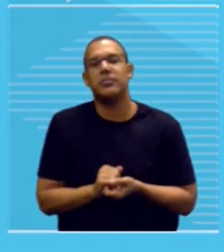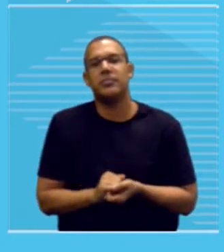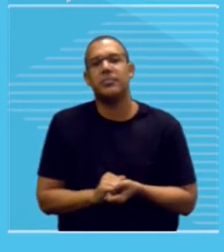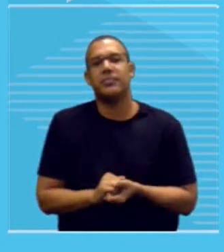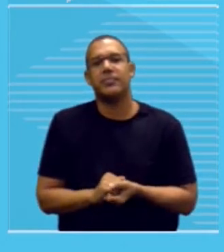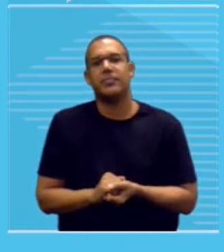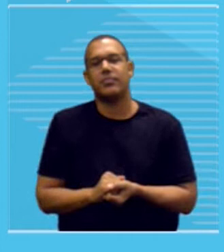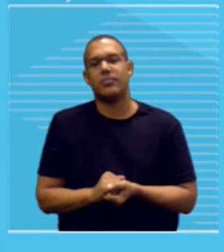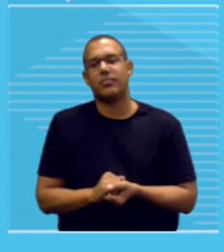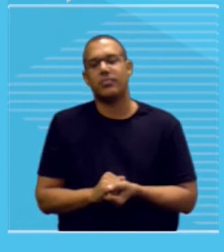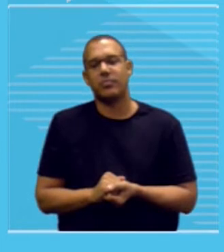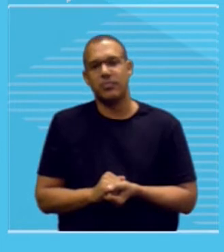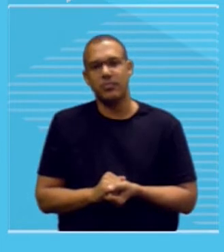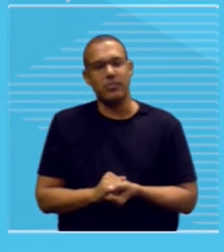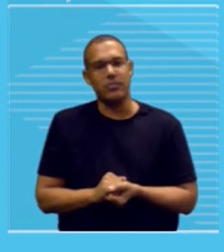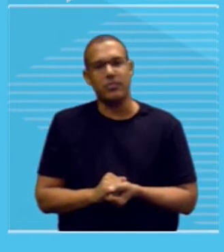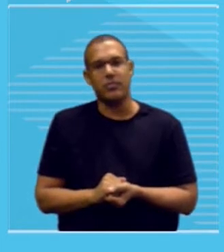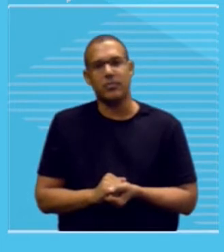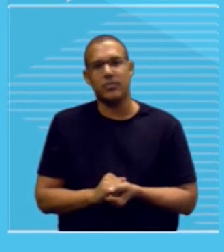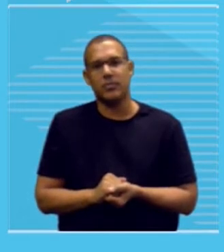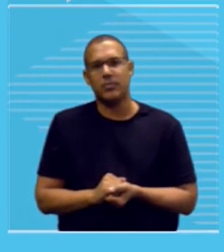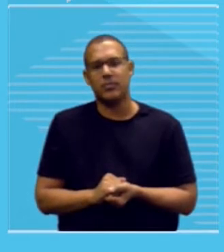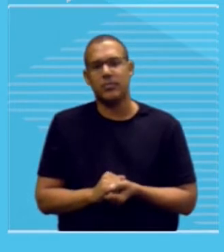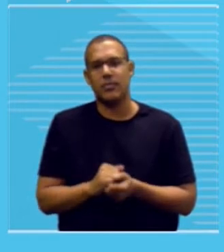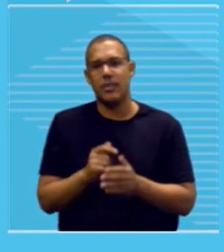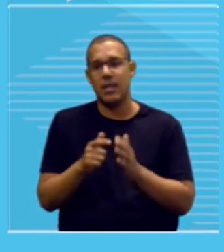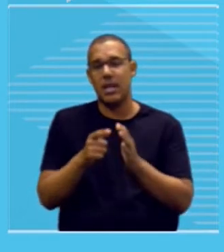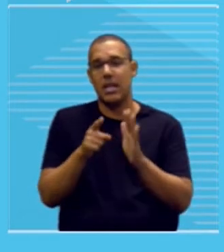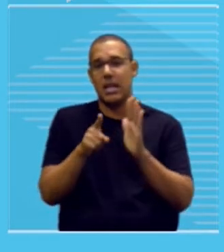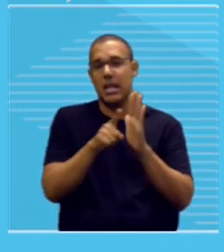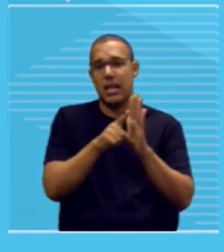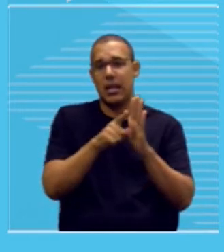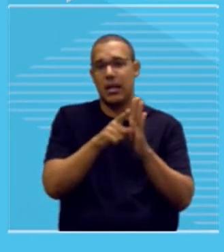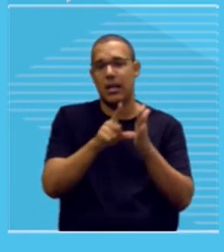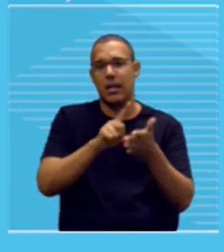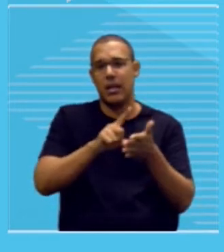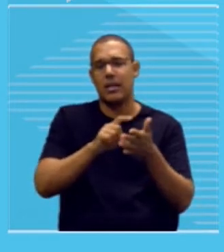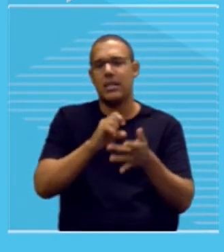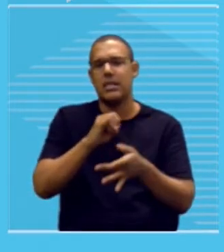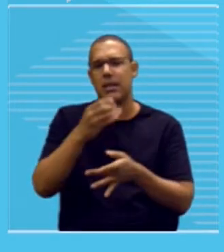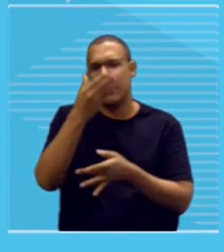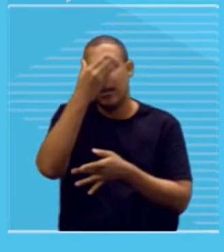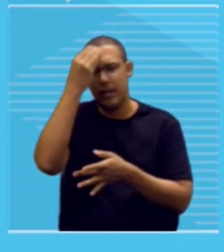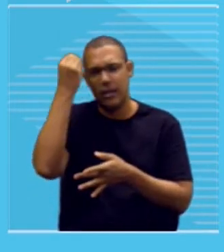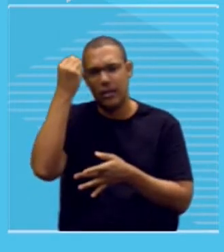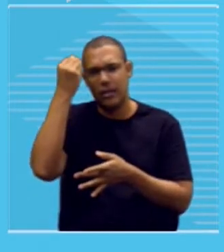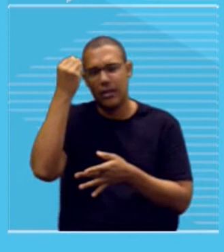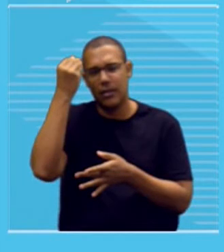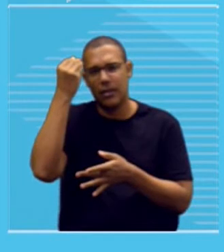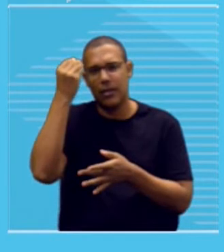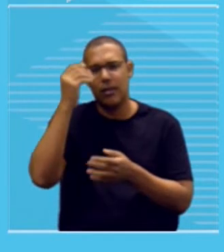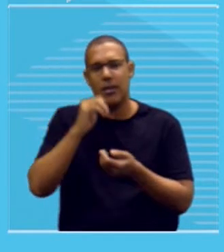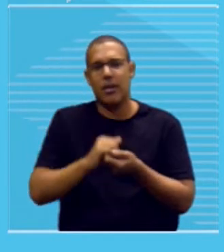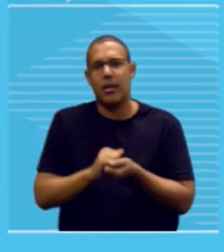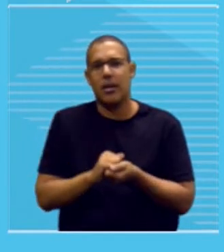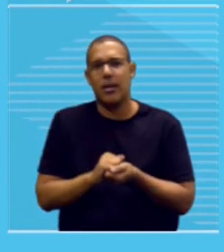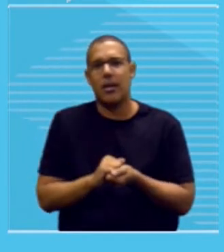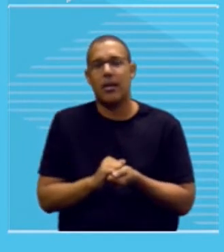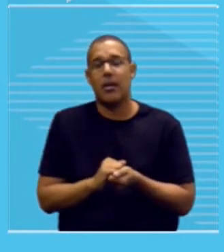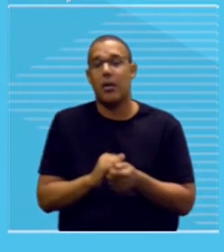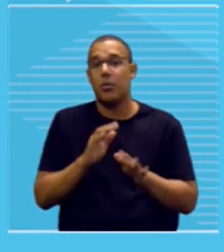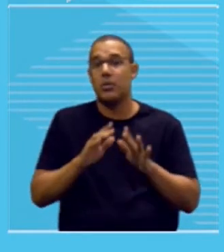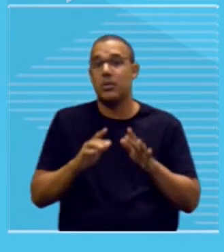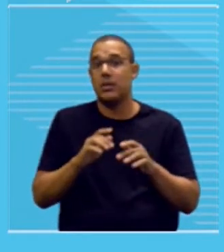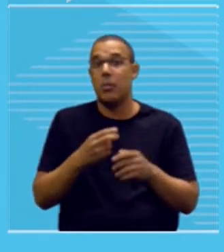negação ano ele nego que veio antes é algo que é para esquecer das contas é algo que não é para